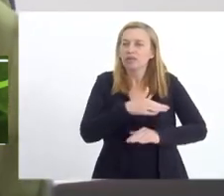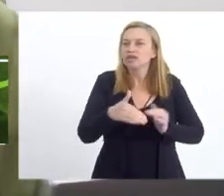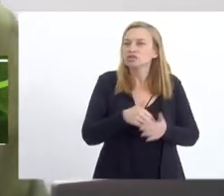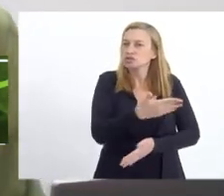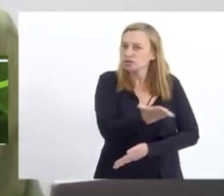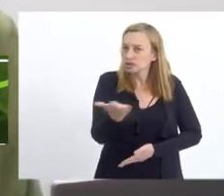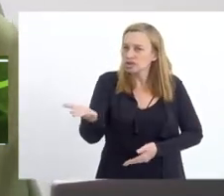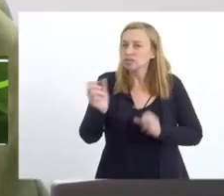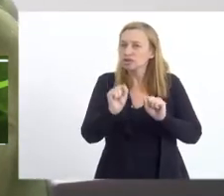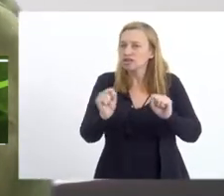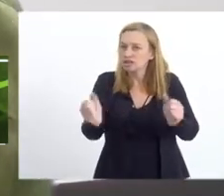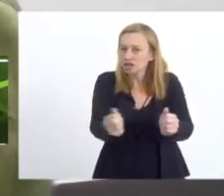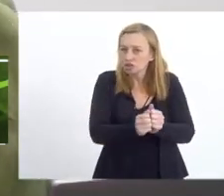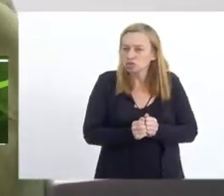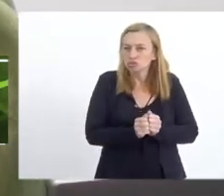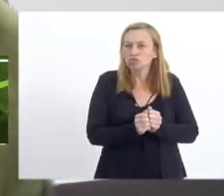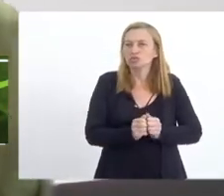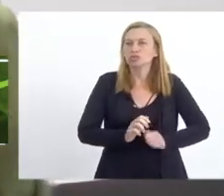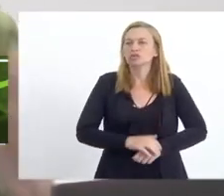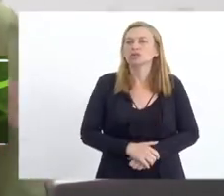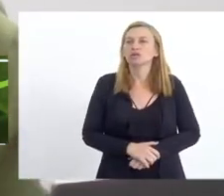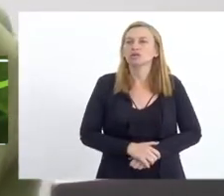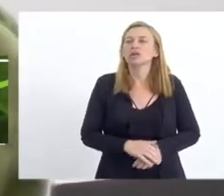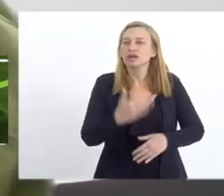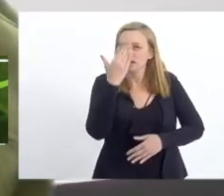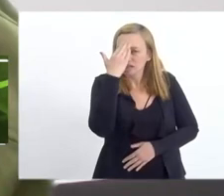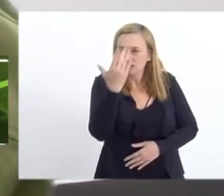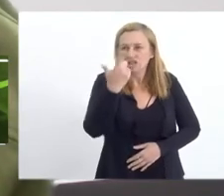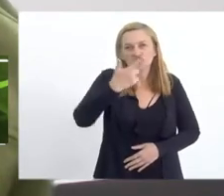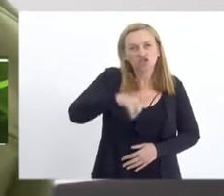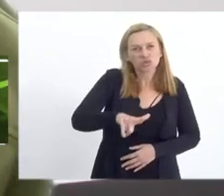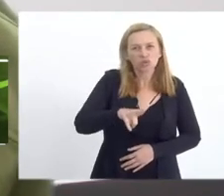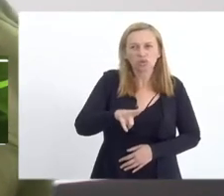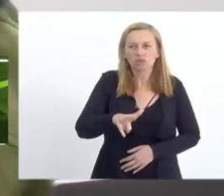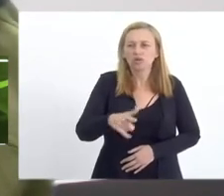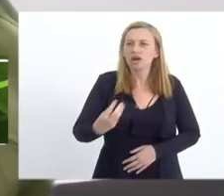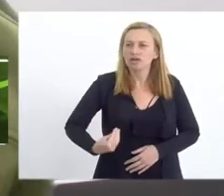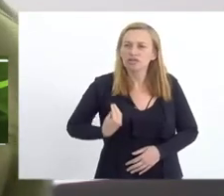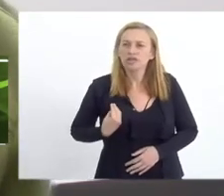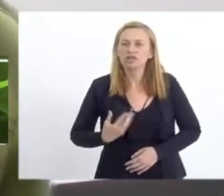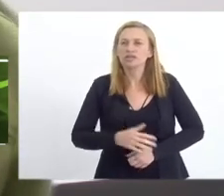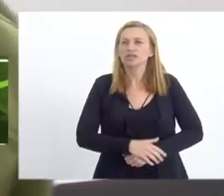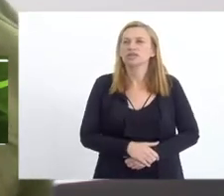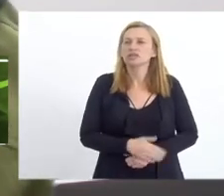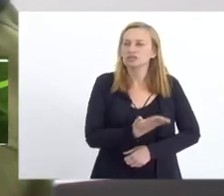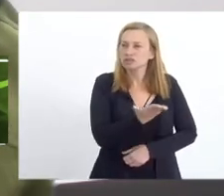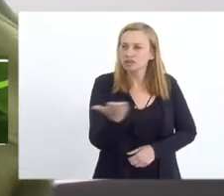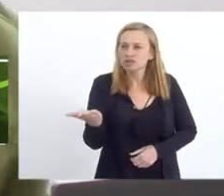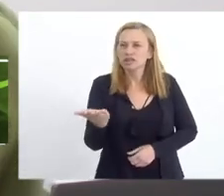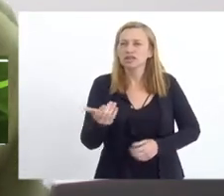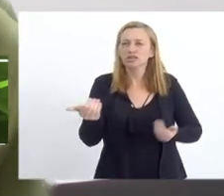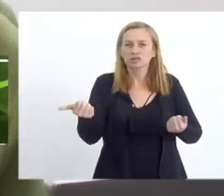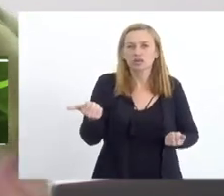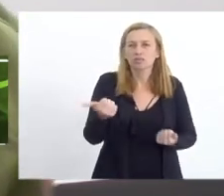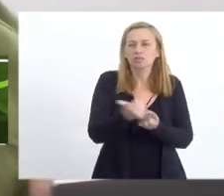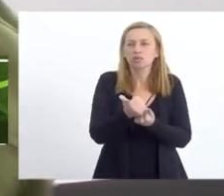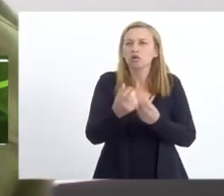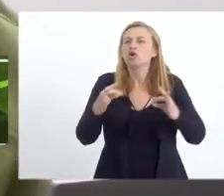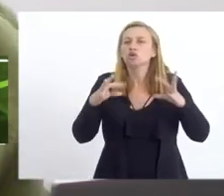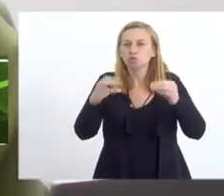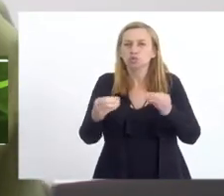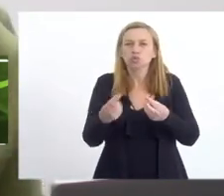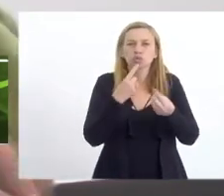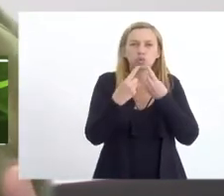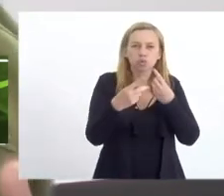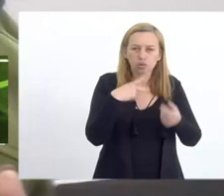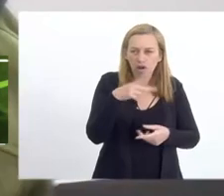vocês pudessem participar conosco. Agradecendo mais uma vez a presença, a colaboração, tudo o que foi